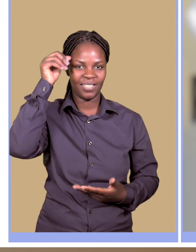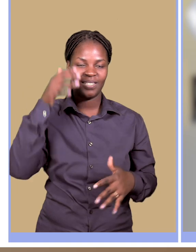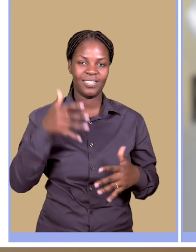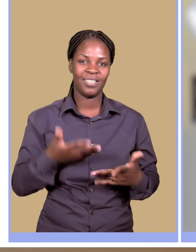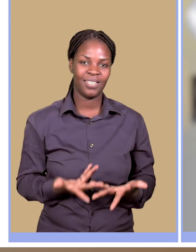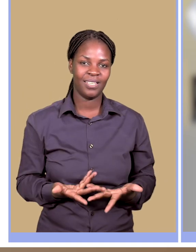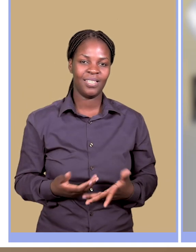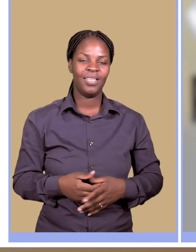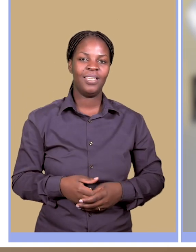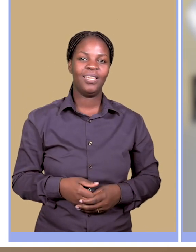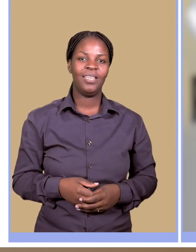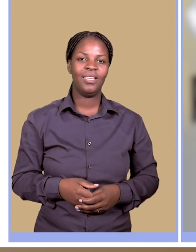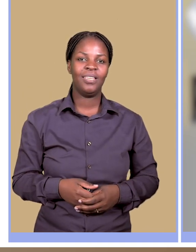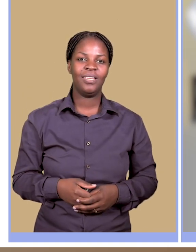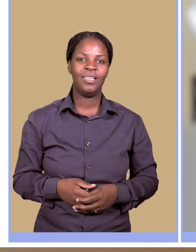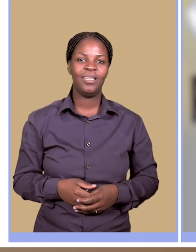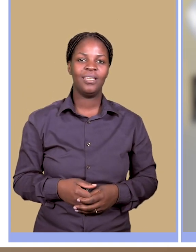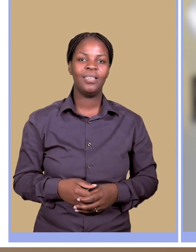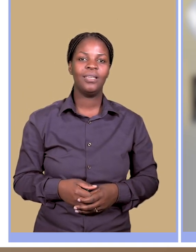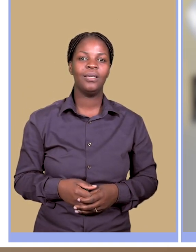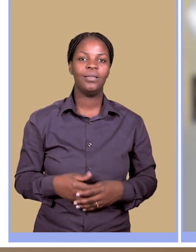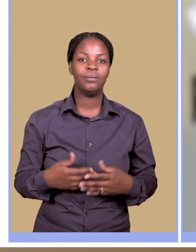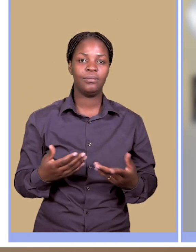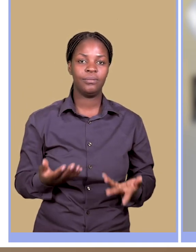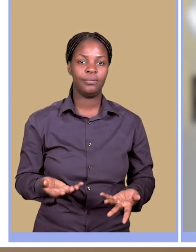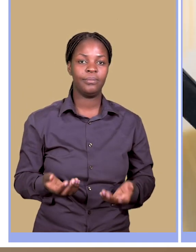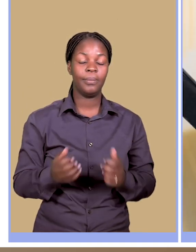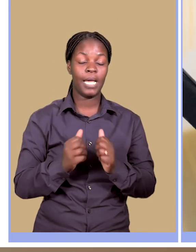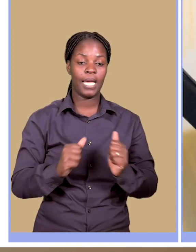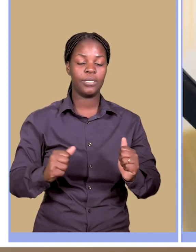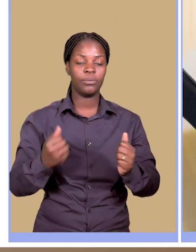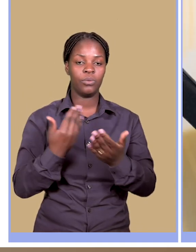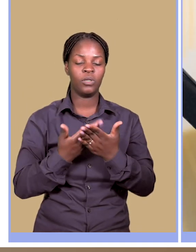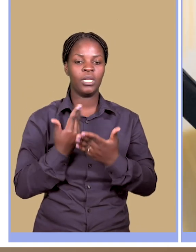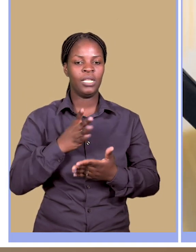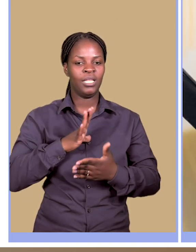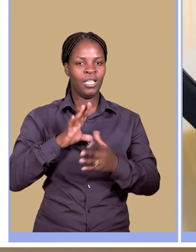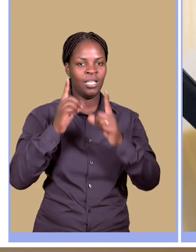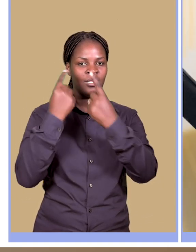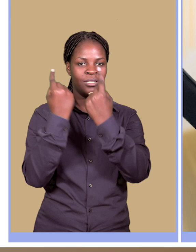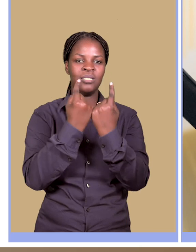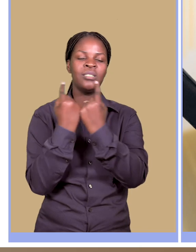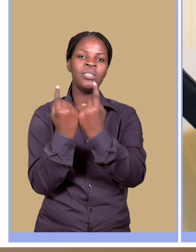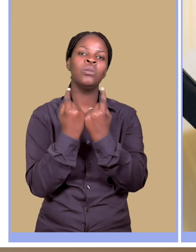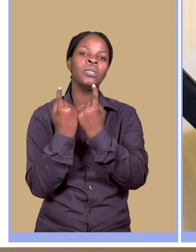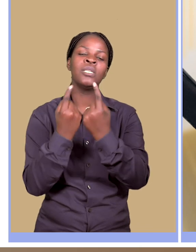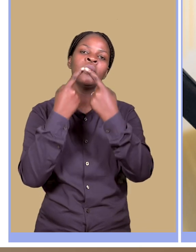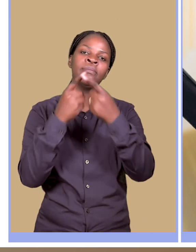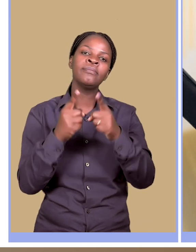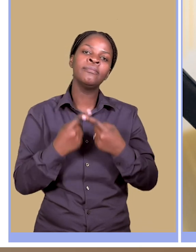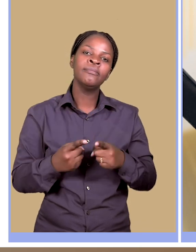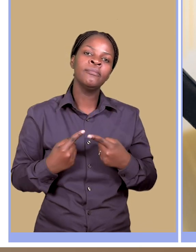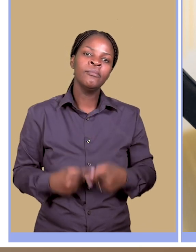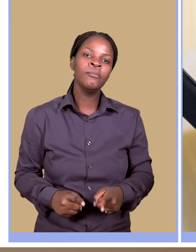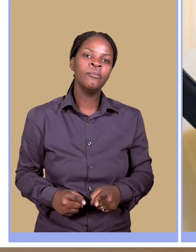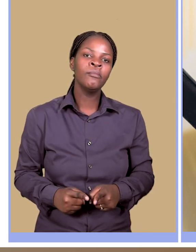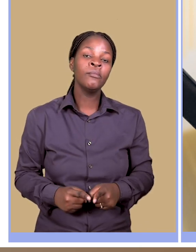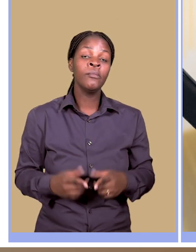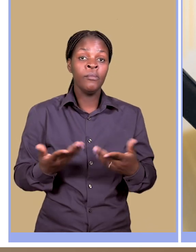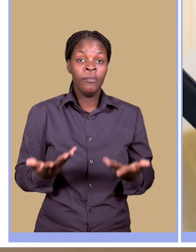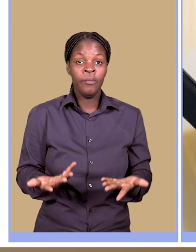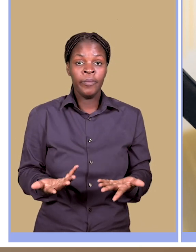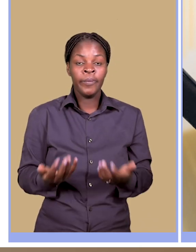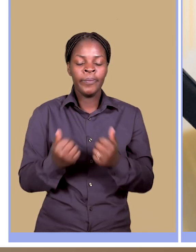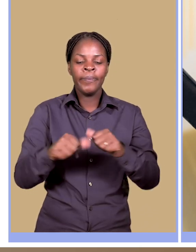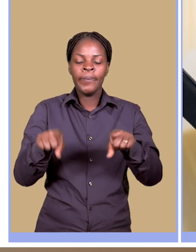questões comportamentais por detrás de tudo, não é? No fim do dia. E tem questões de escolhas. Nós não podemos também